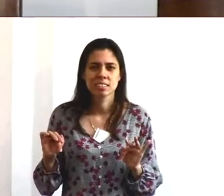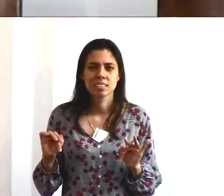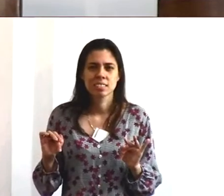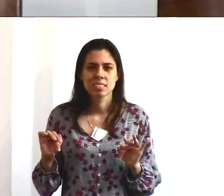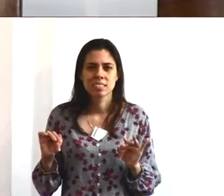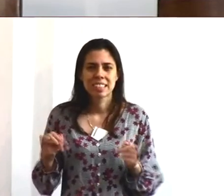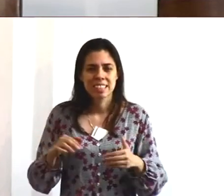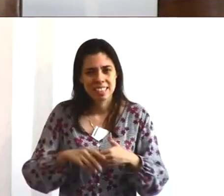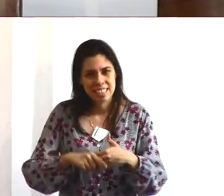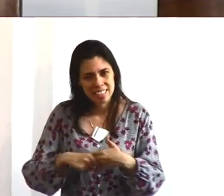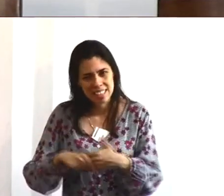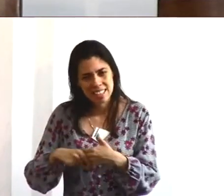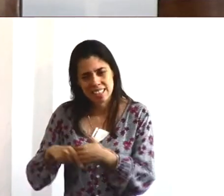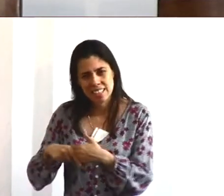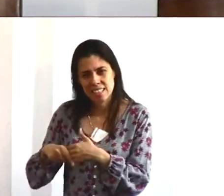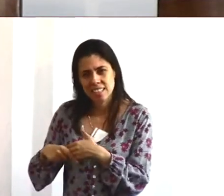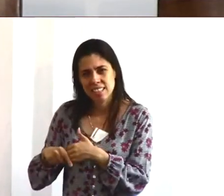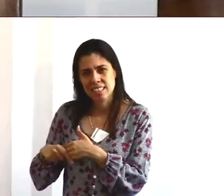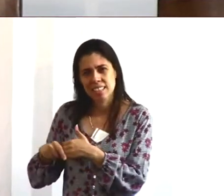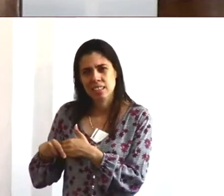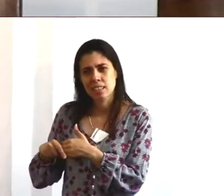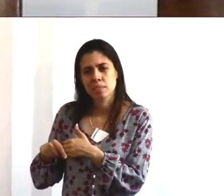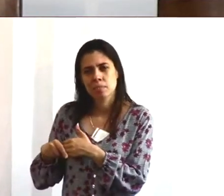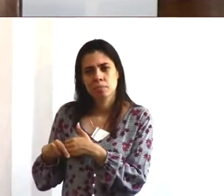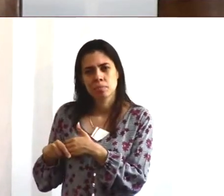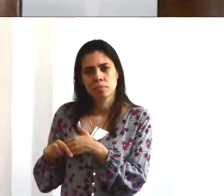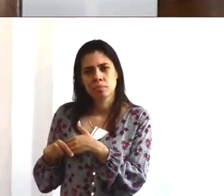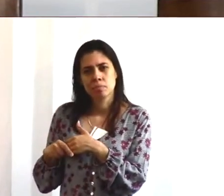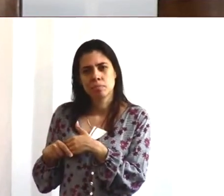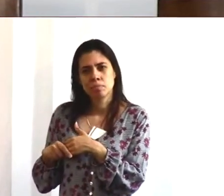que me guia por esses caminhos.